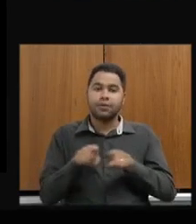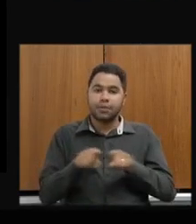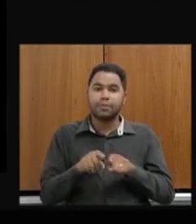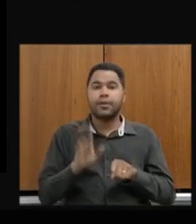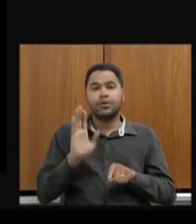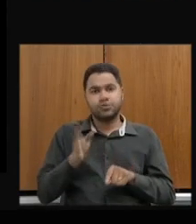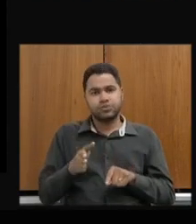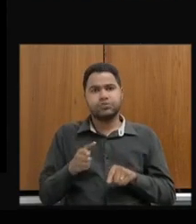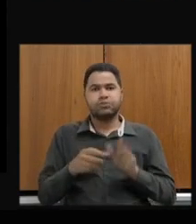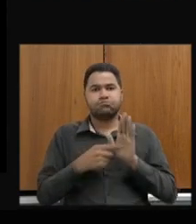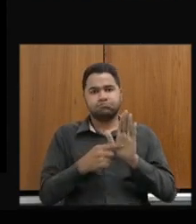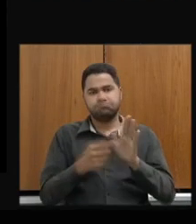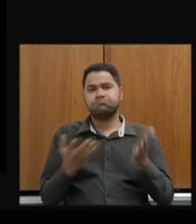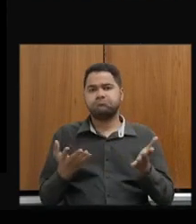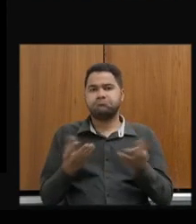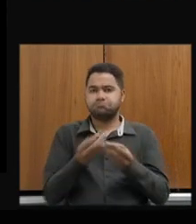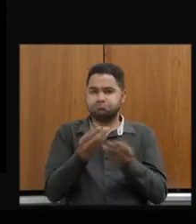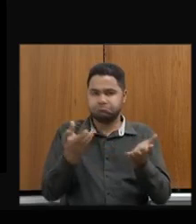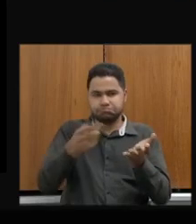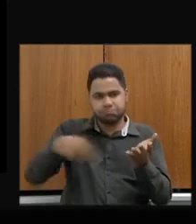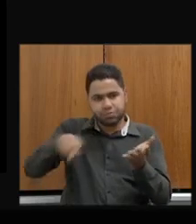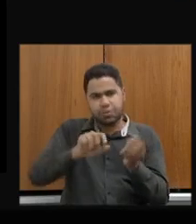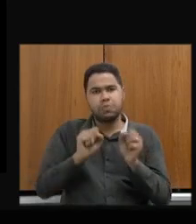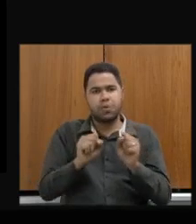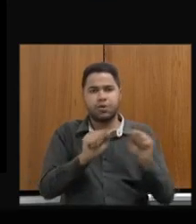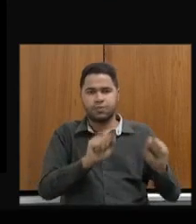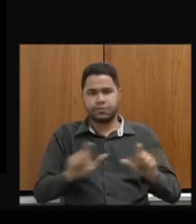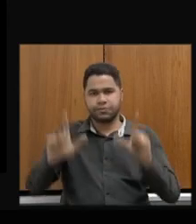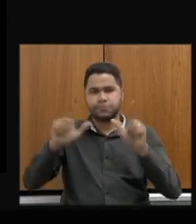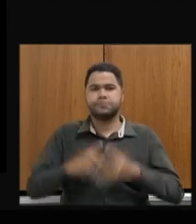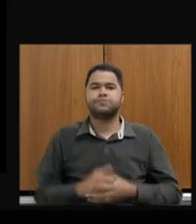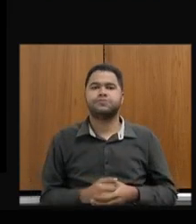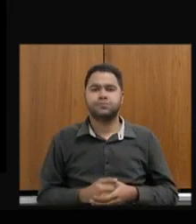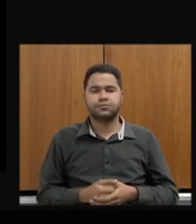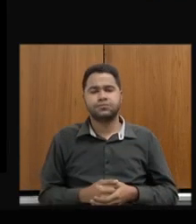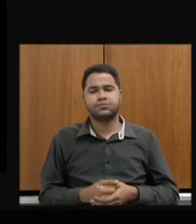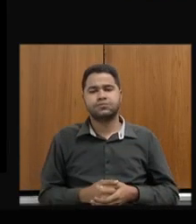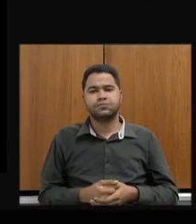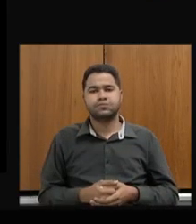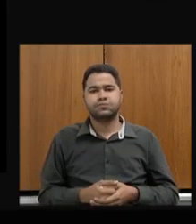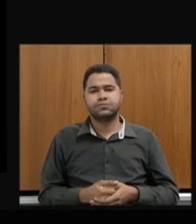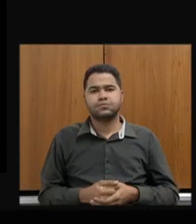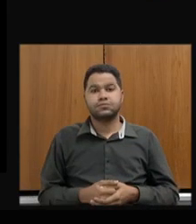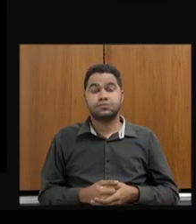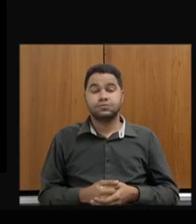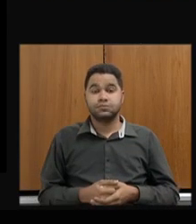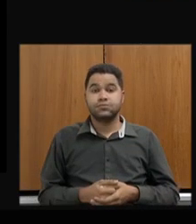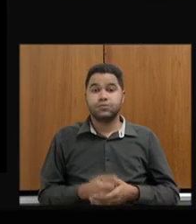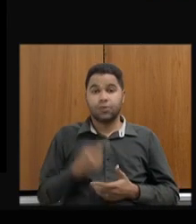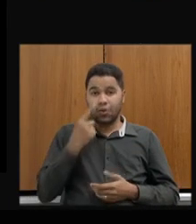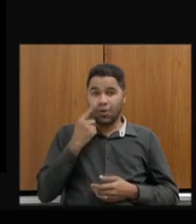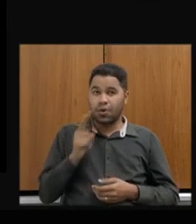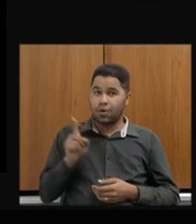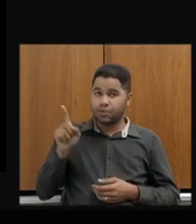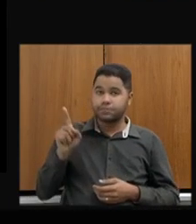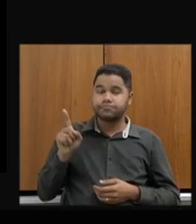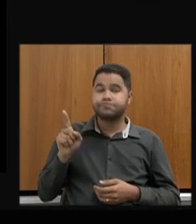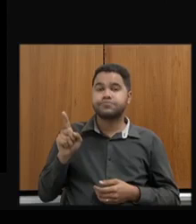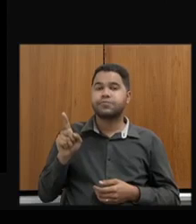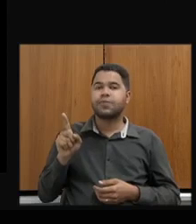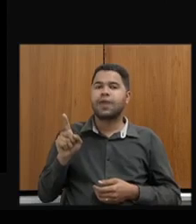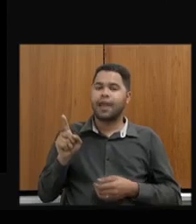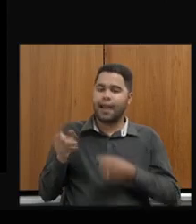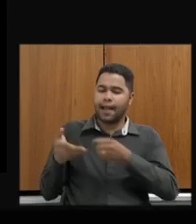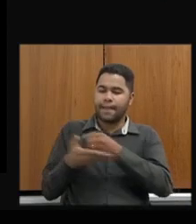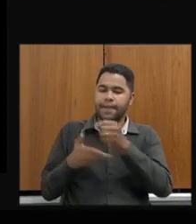a gente vai deixar disponível aí para vocês pode passar no quadro seguinte a gente vê a chamada base